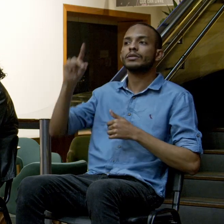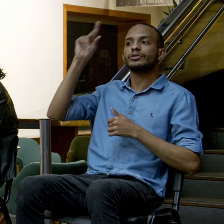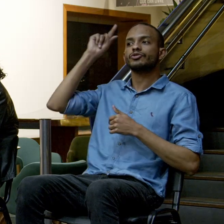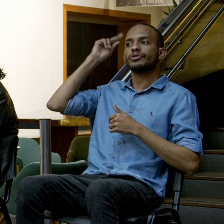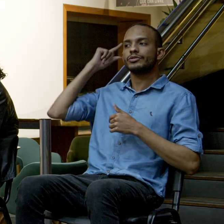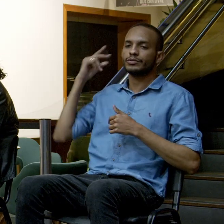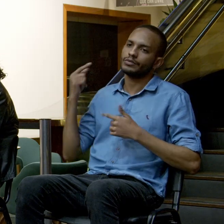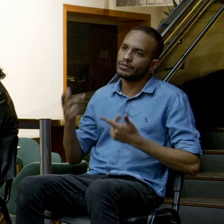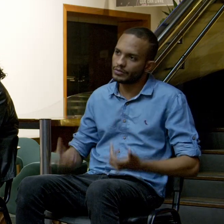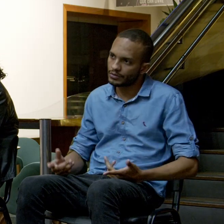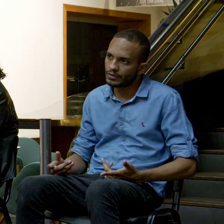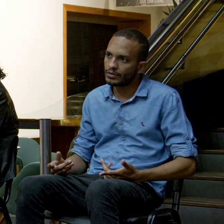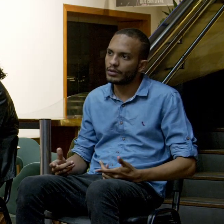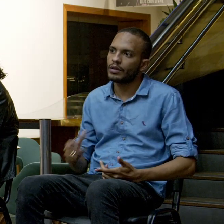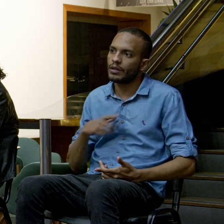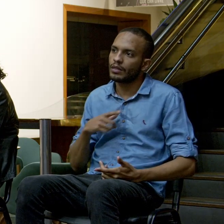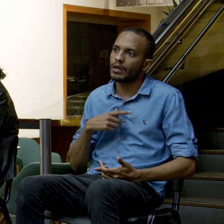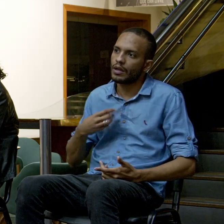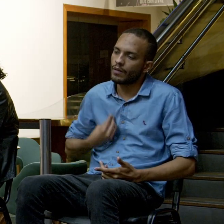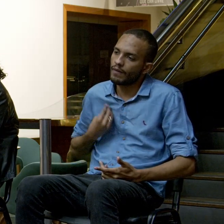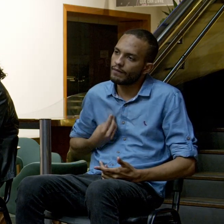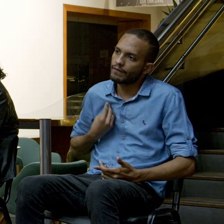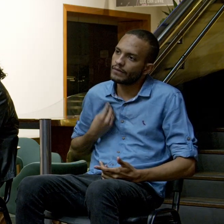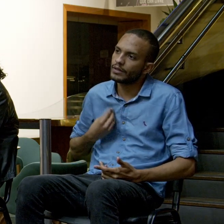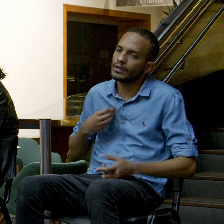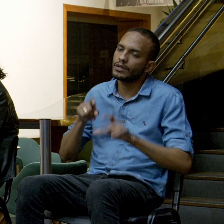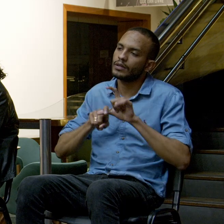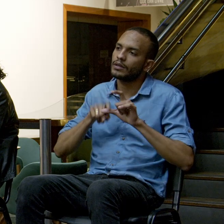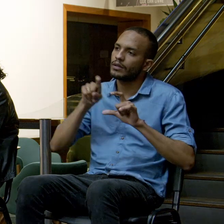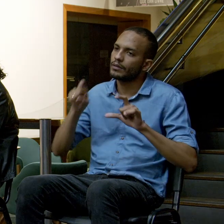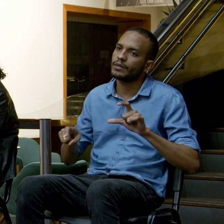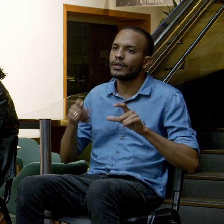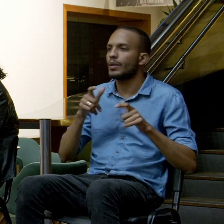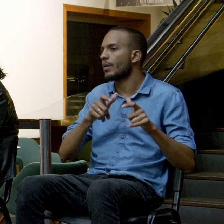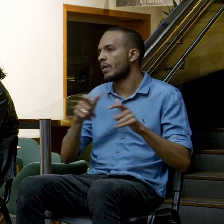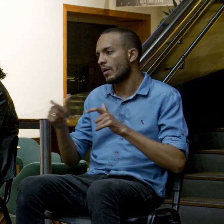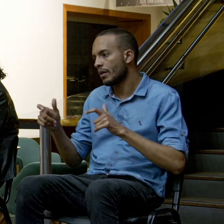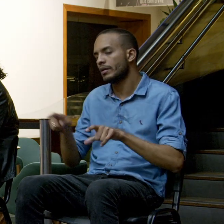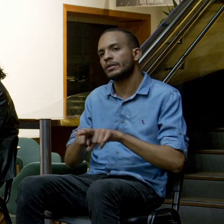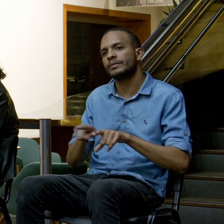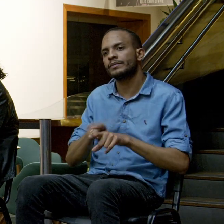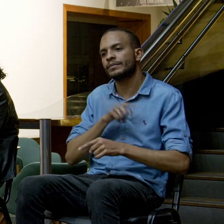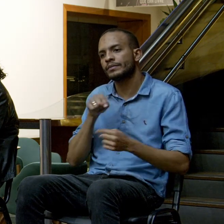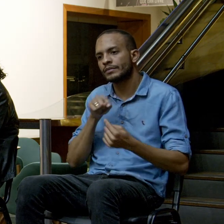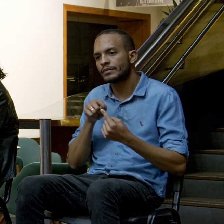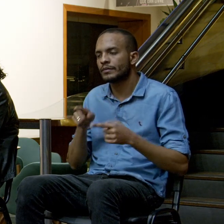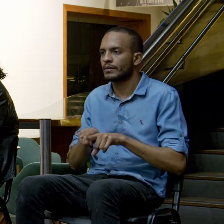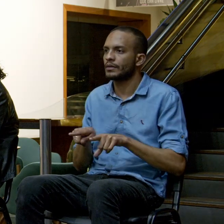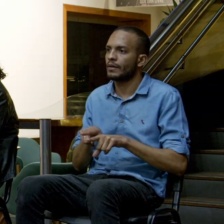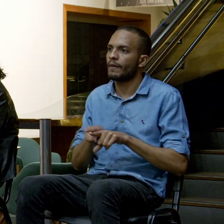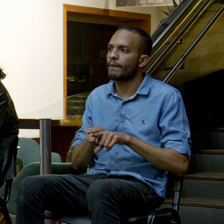antigos, né, assim, que tem uma presença independente do lugar, né, que esteja mais ligado ao tempo do